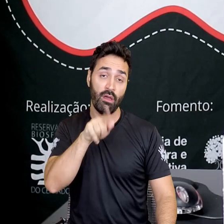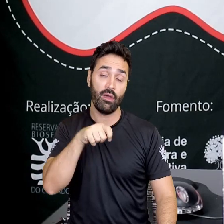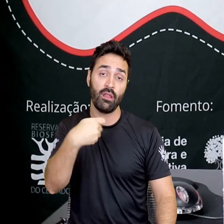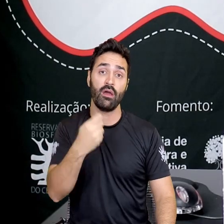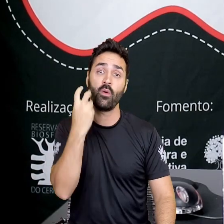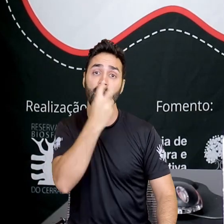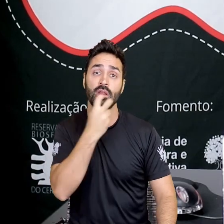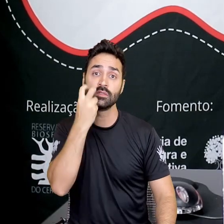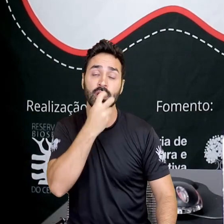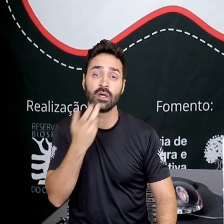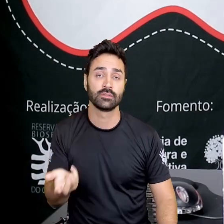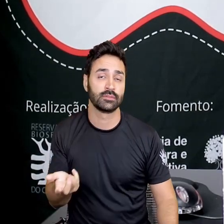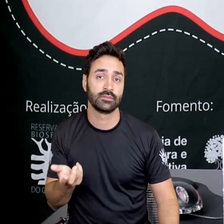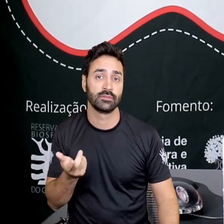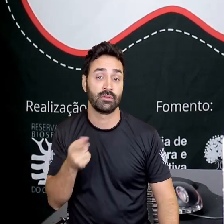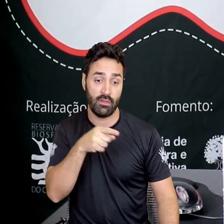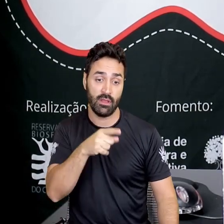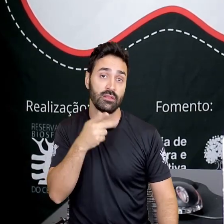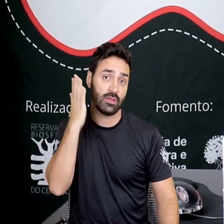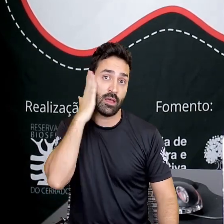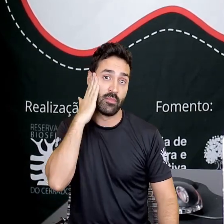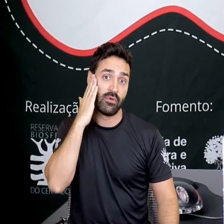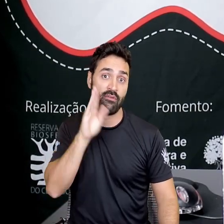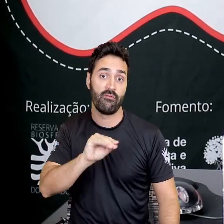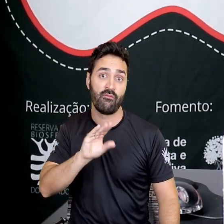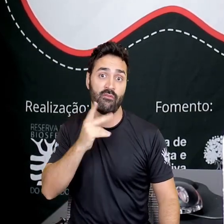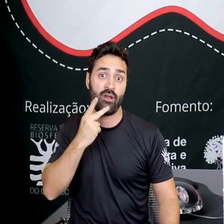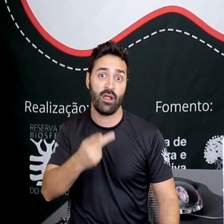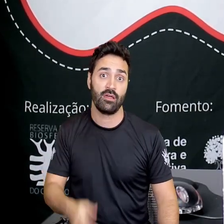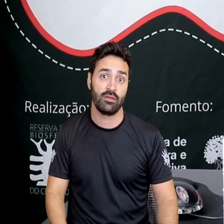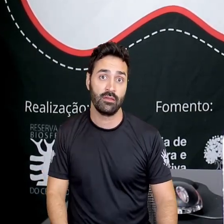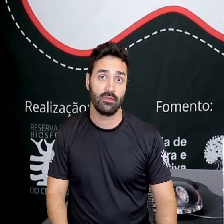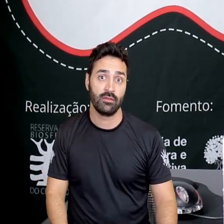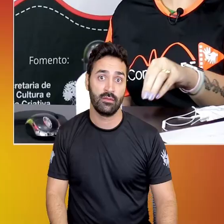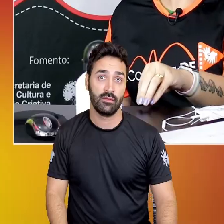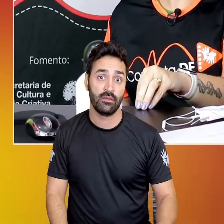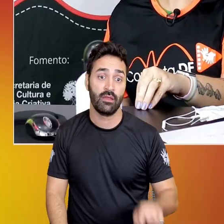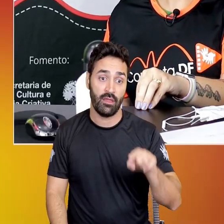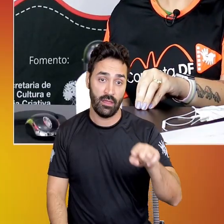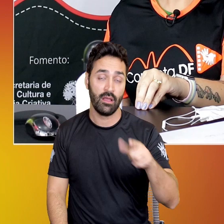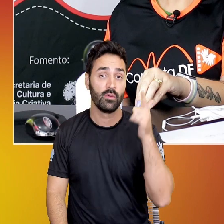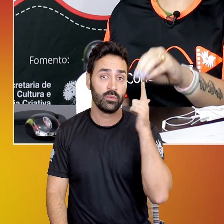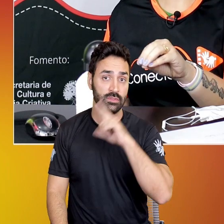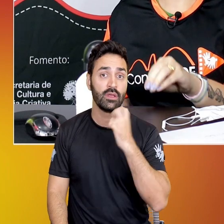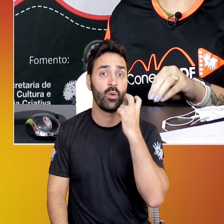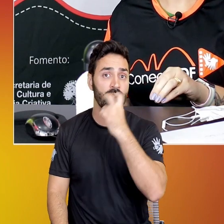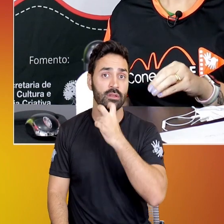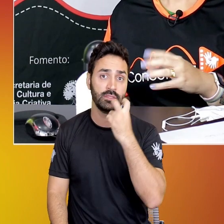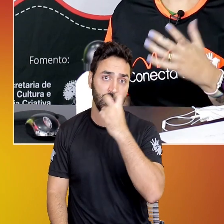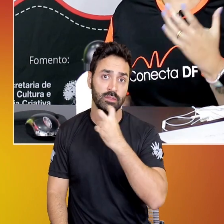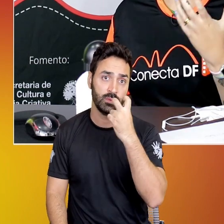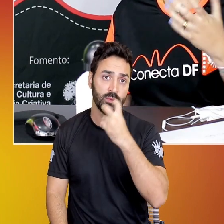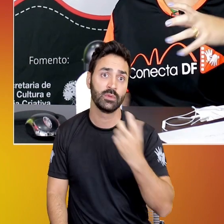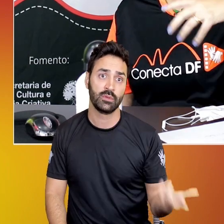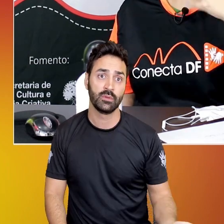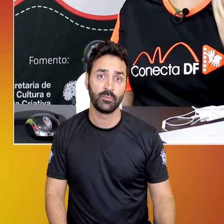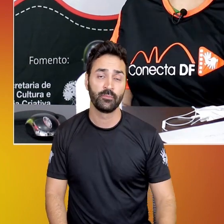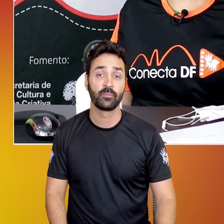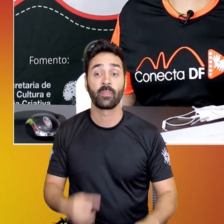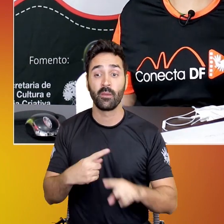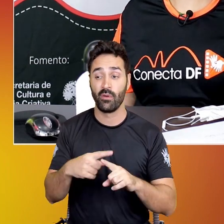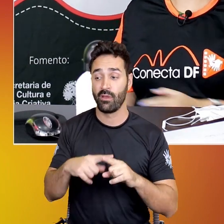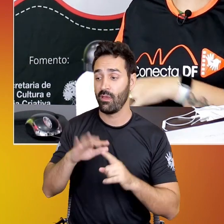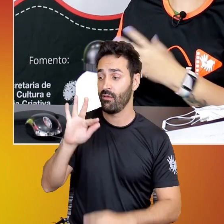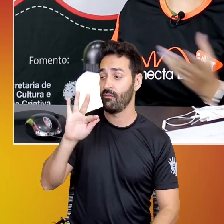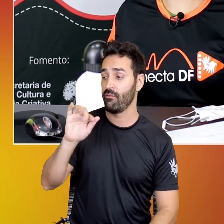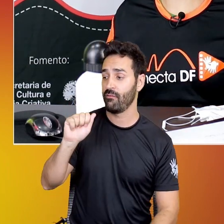ou seja, ela é uma pessoa que fala. Ou melhor, uma pessoa que oraliza. Por quê? A palavra falar é